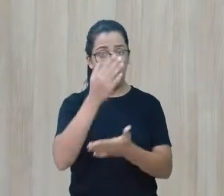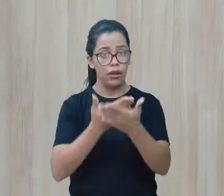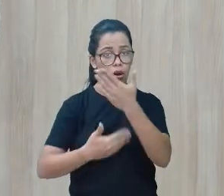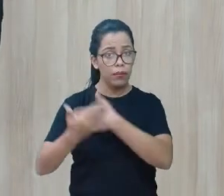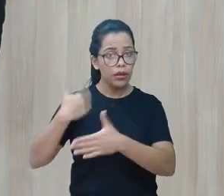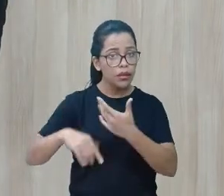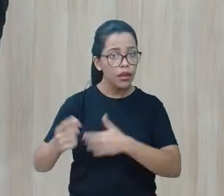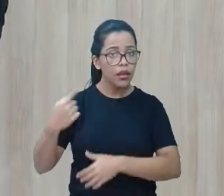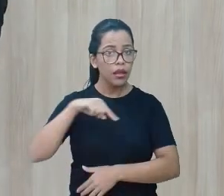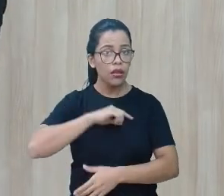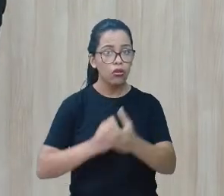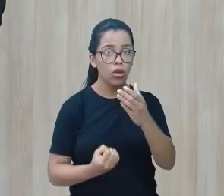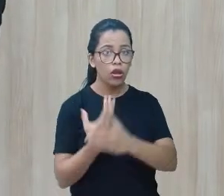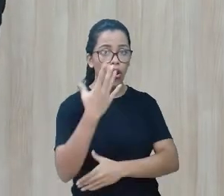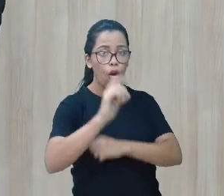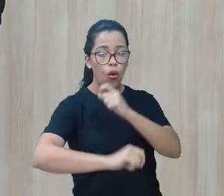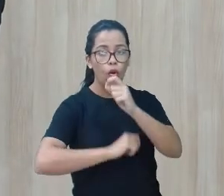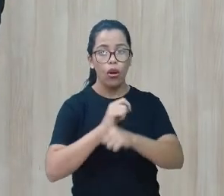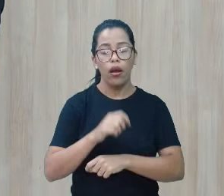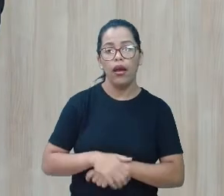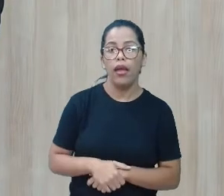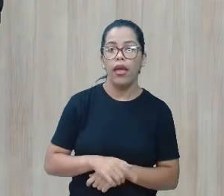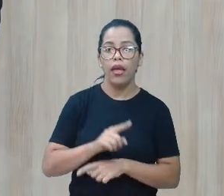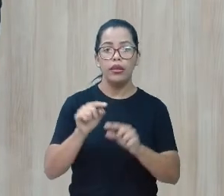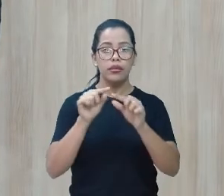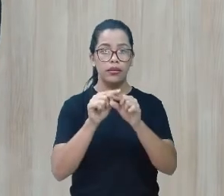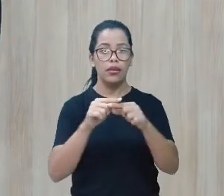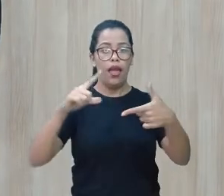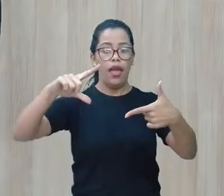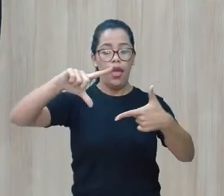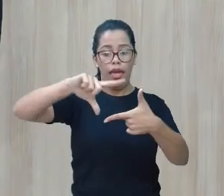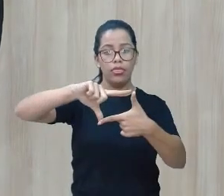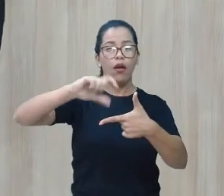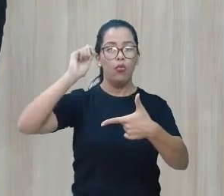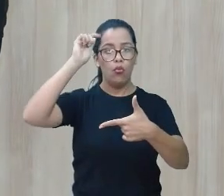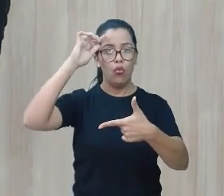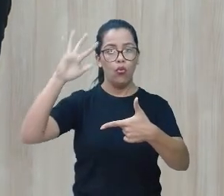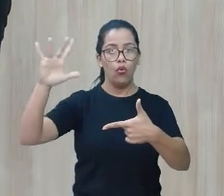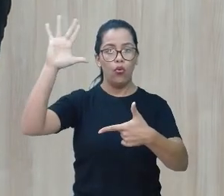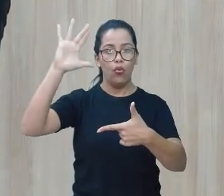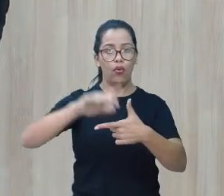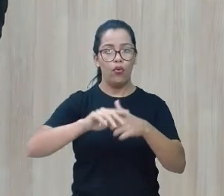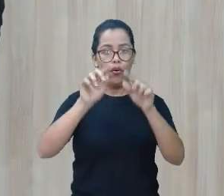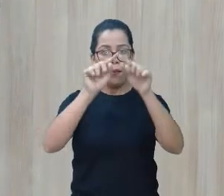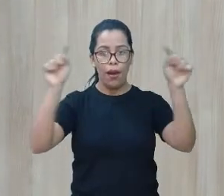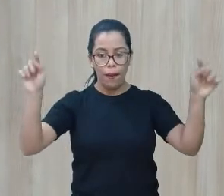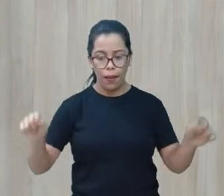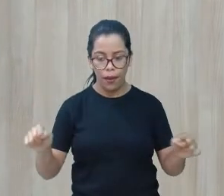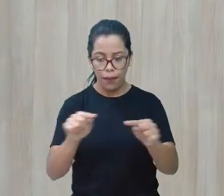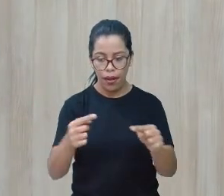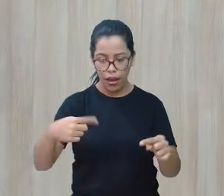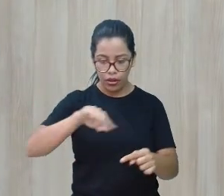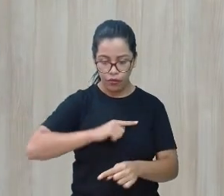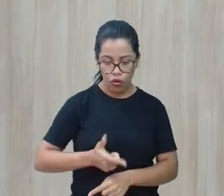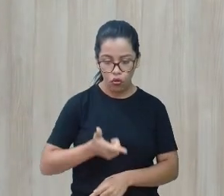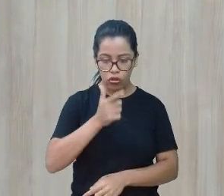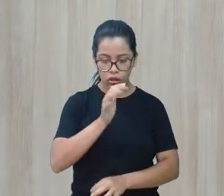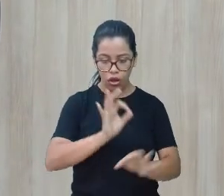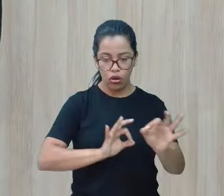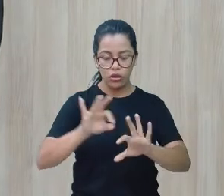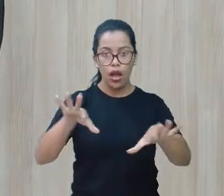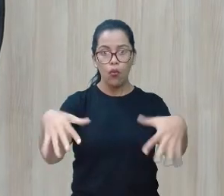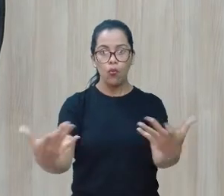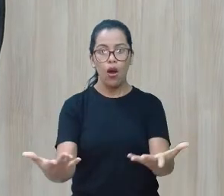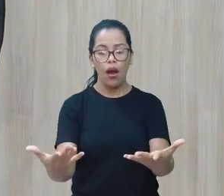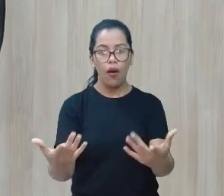gente criou aí esse retângulo imaginário, e através desse retângulo imaginário a gente vai definir quais são